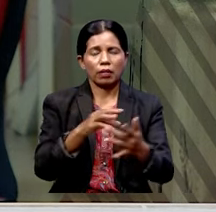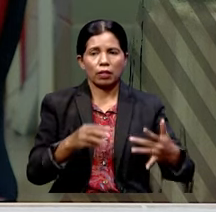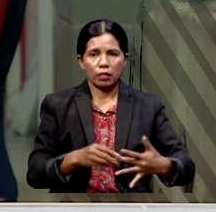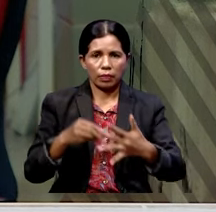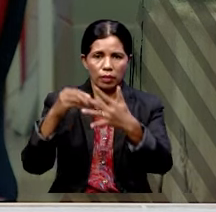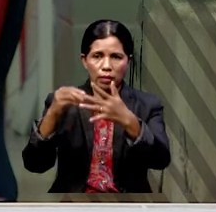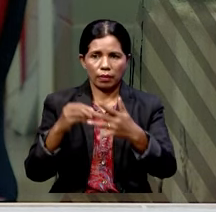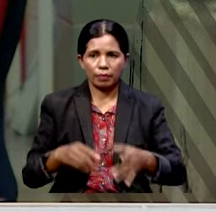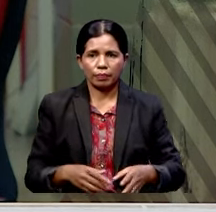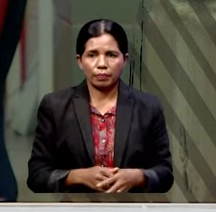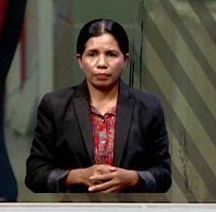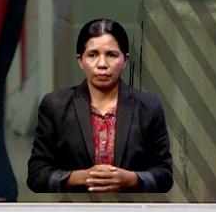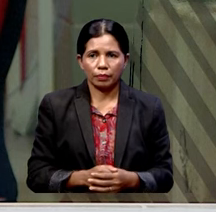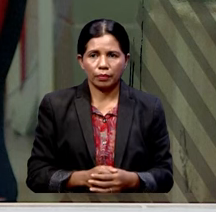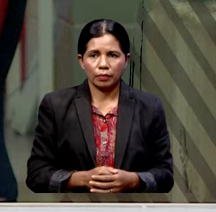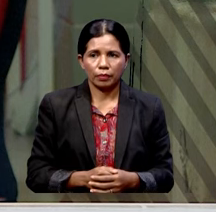especialidade.